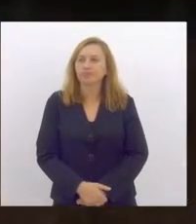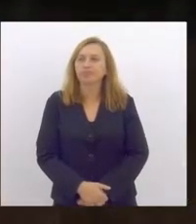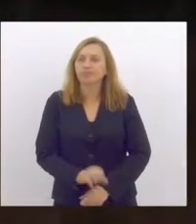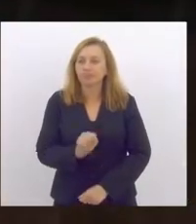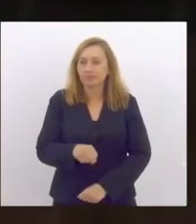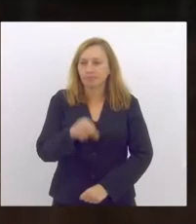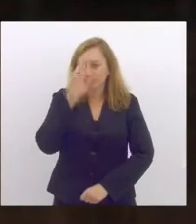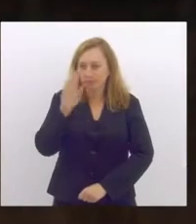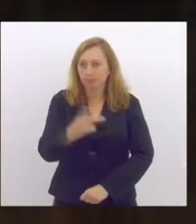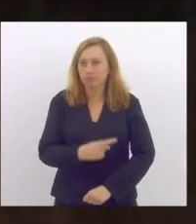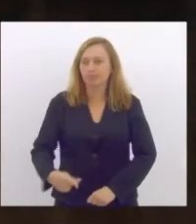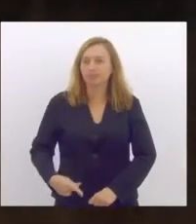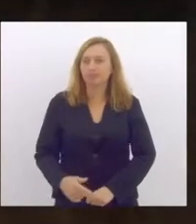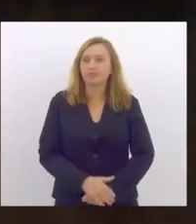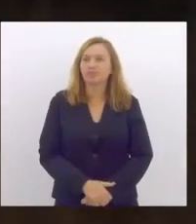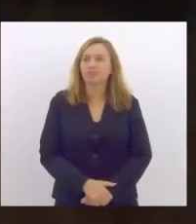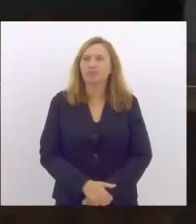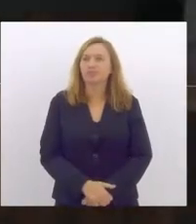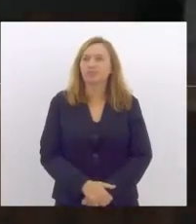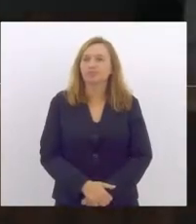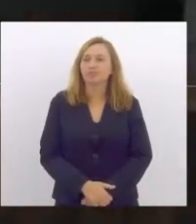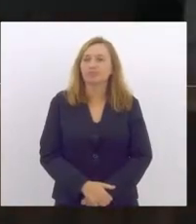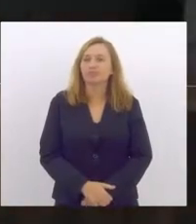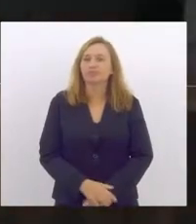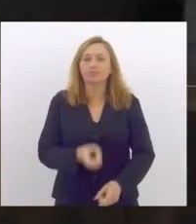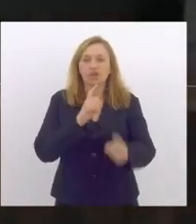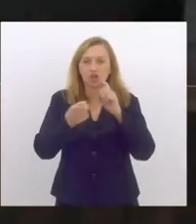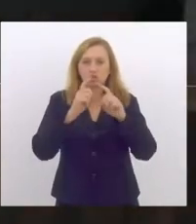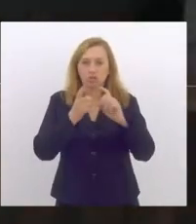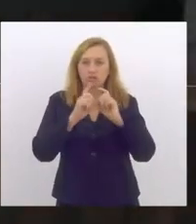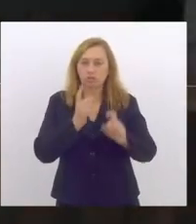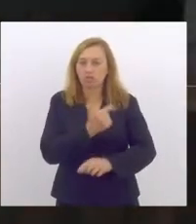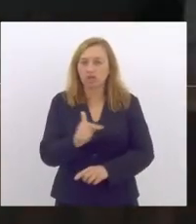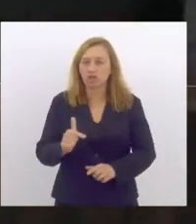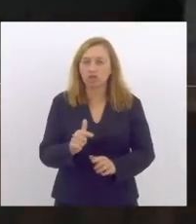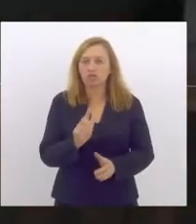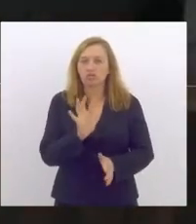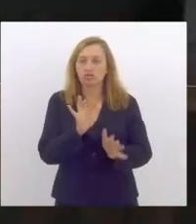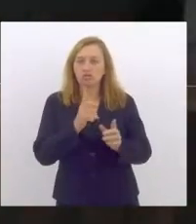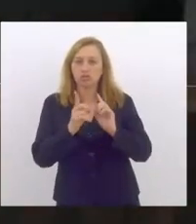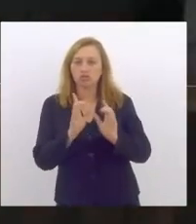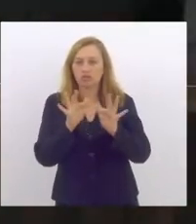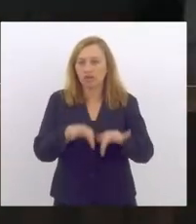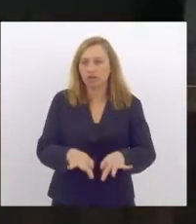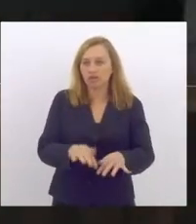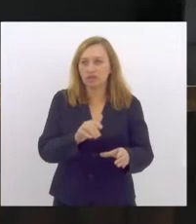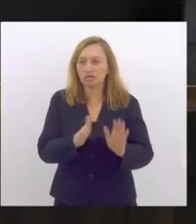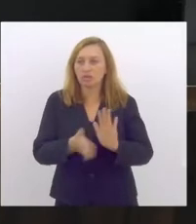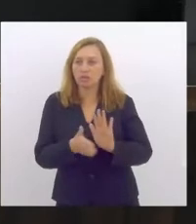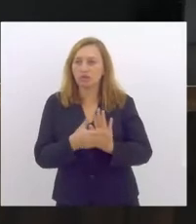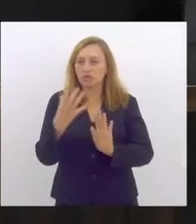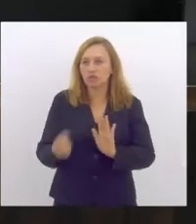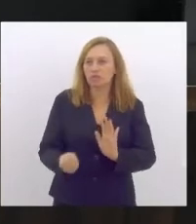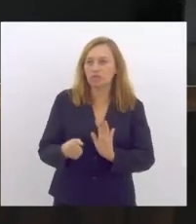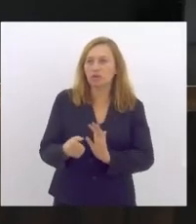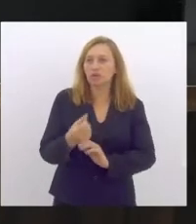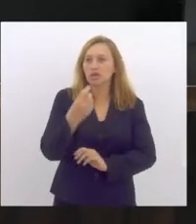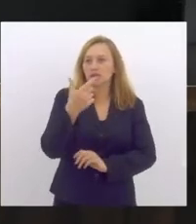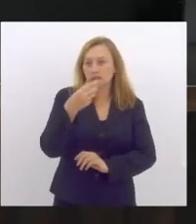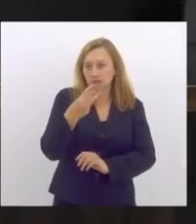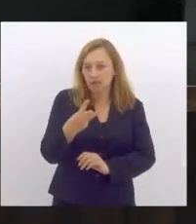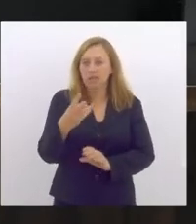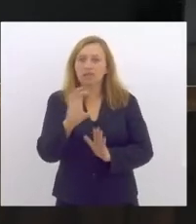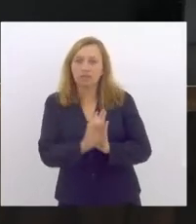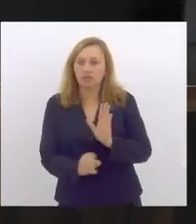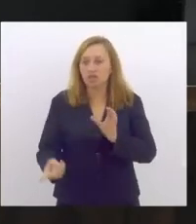Parecer favorável, presidente. Os pareceres emitidos em discussão. Não havendo que queira discutir, encerra a discussão. O presente proposta recebeu 3 emendas